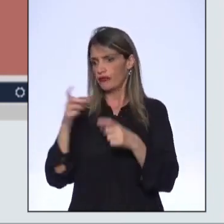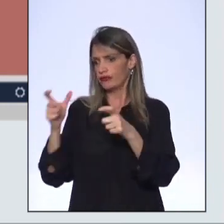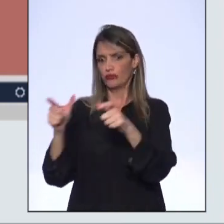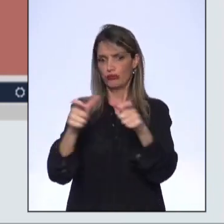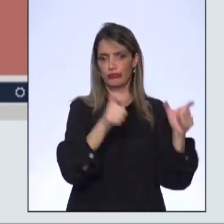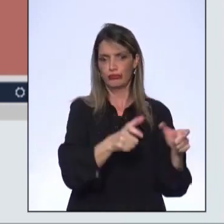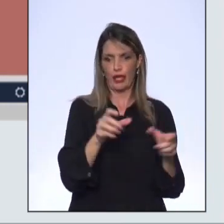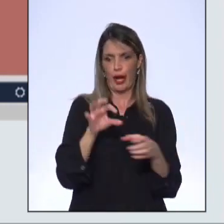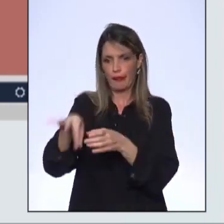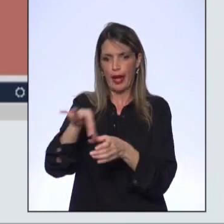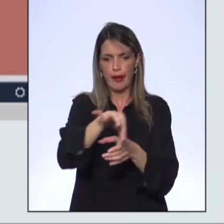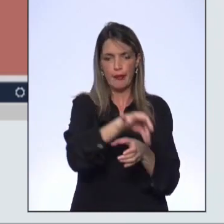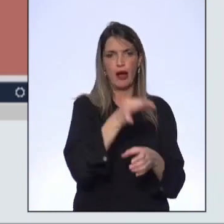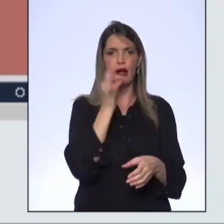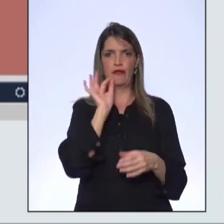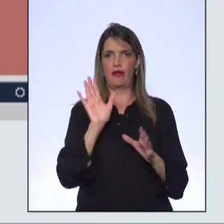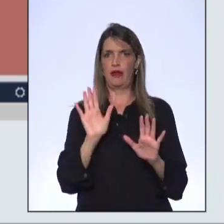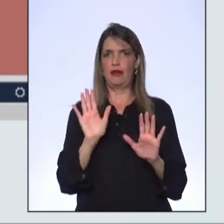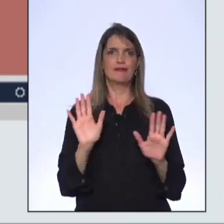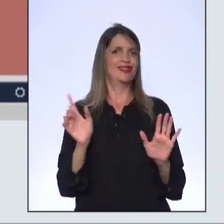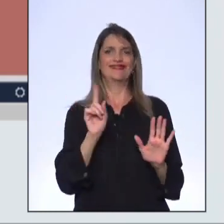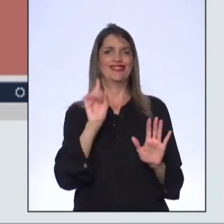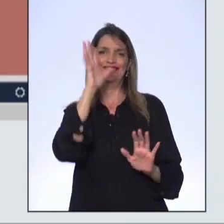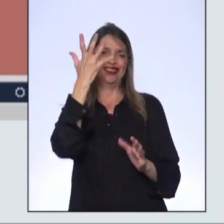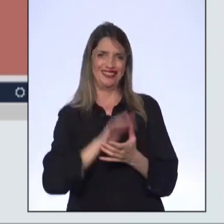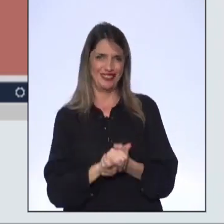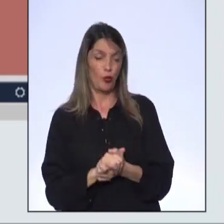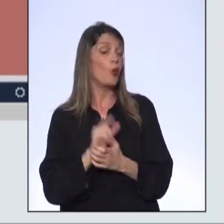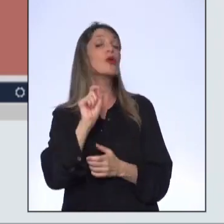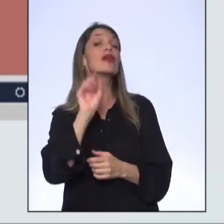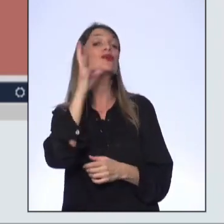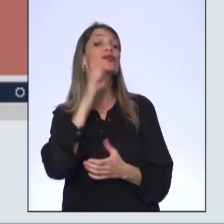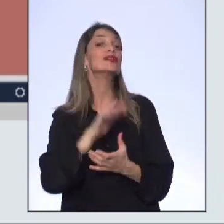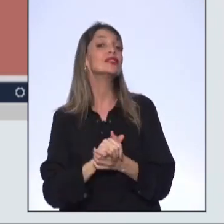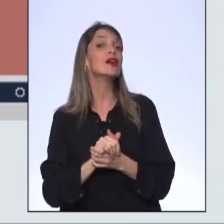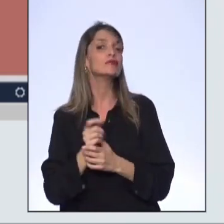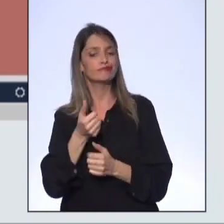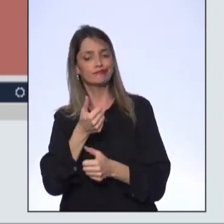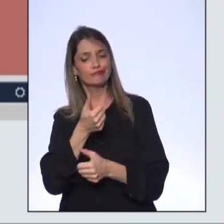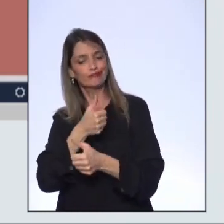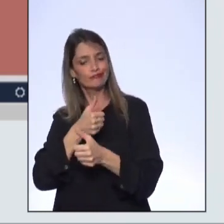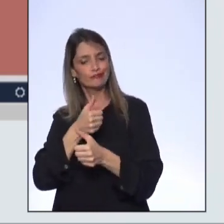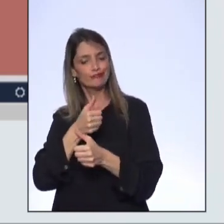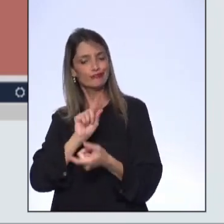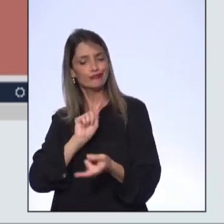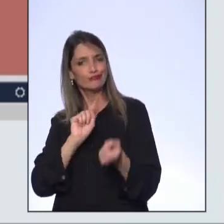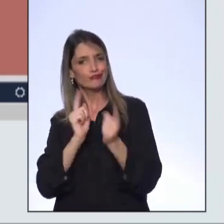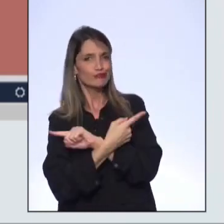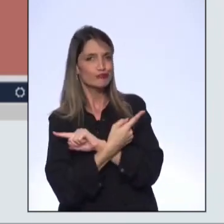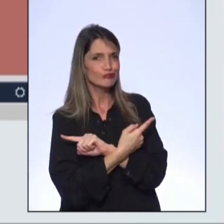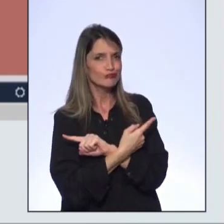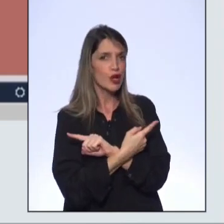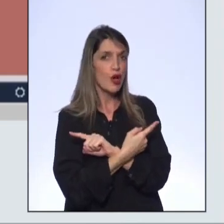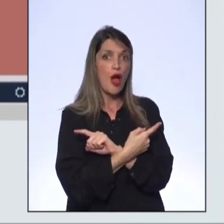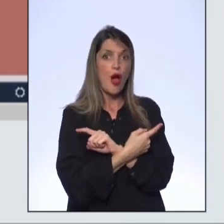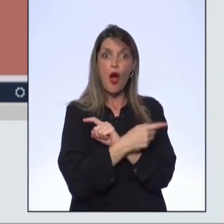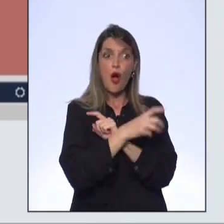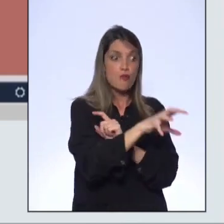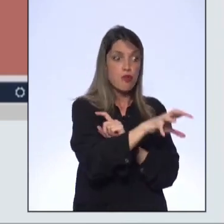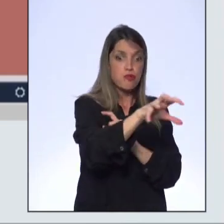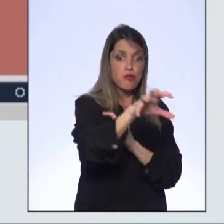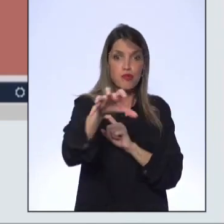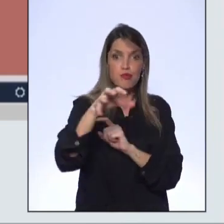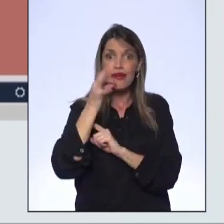medida não obteve sucesso e aconteceu exatamente o contrário, ou seja, o número de cafezais aumentou ainda